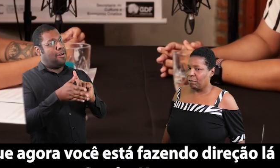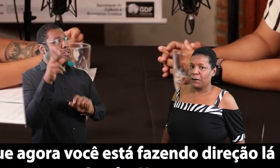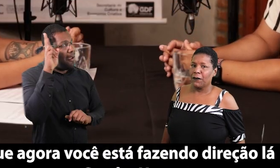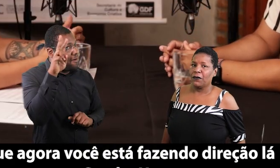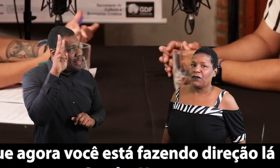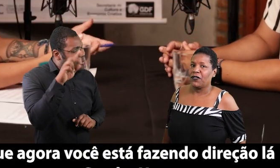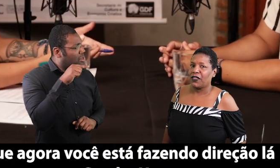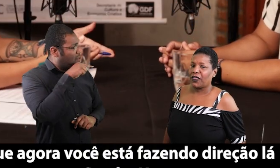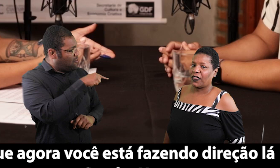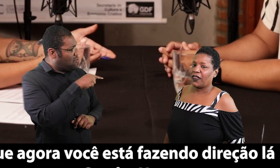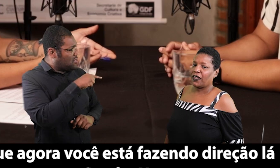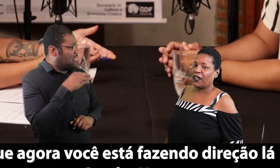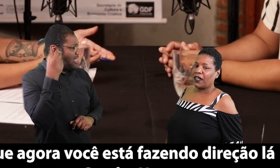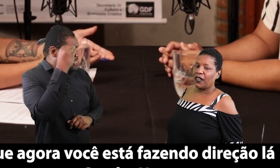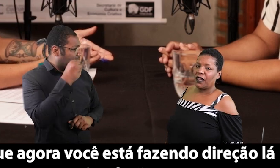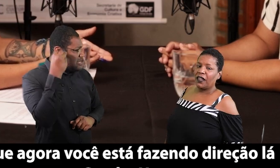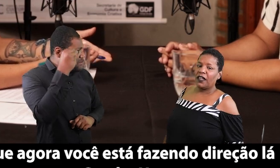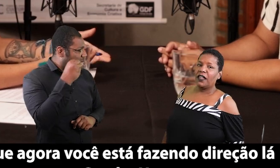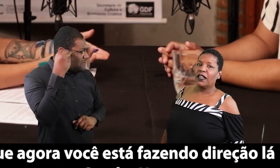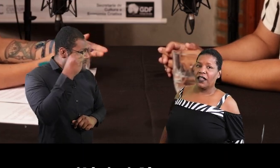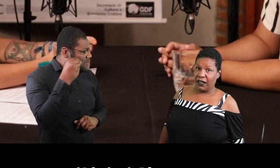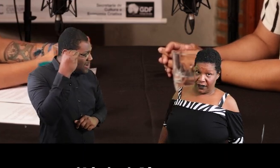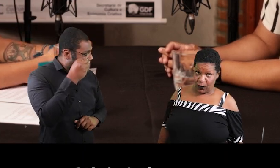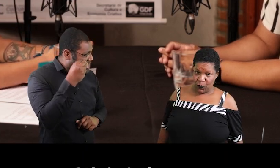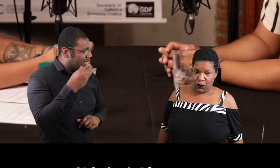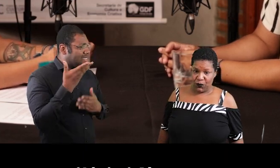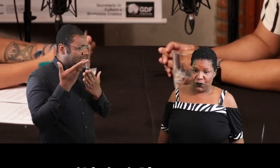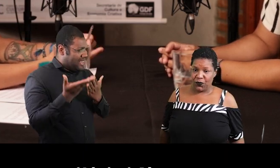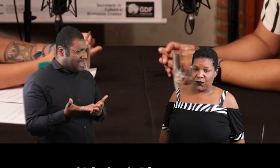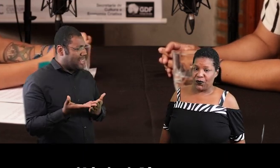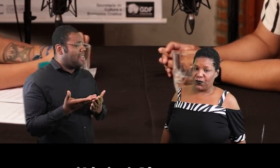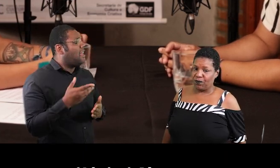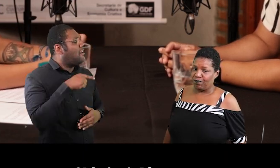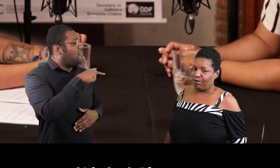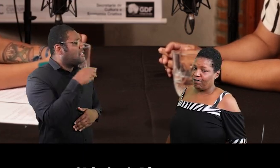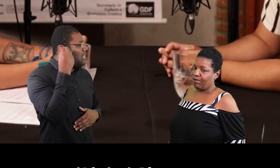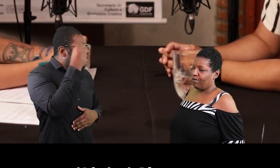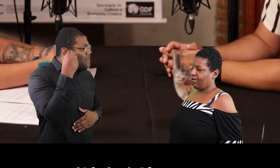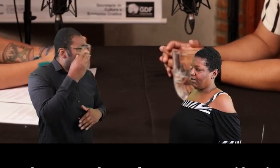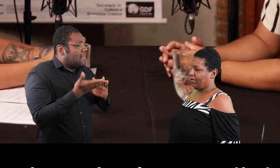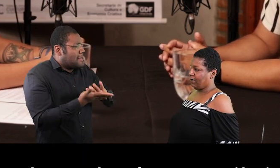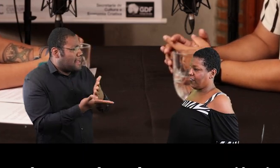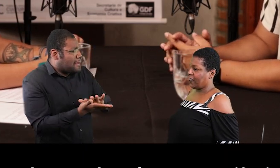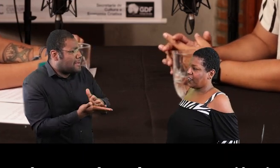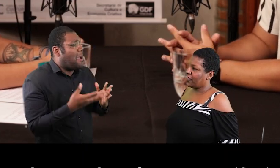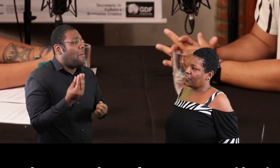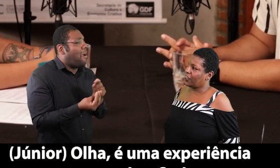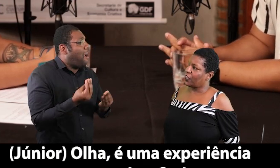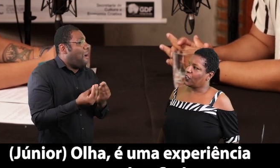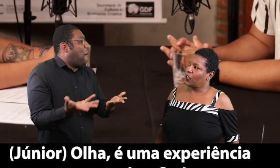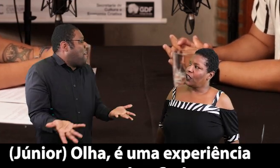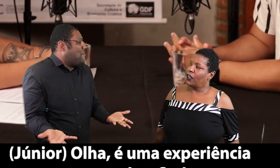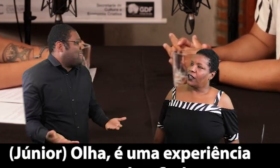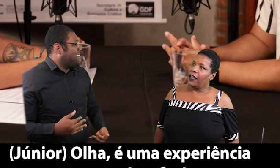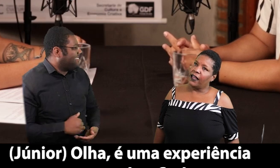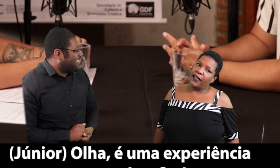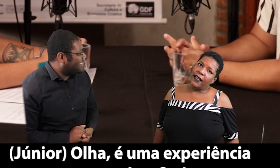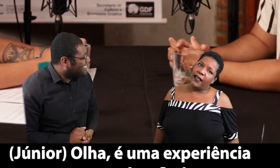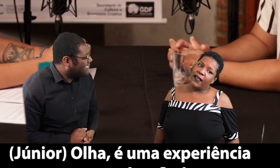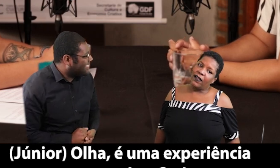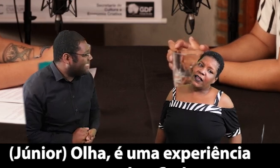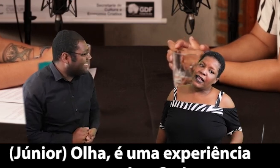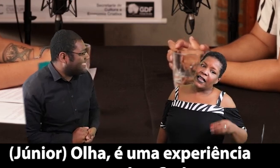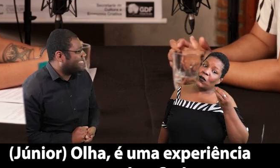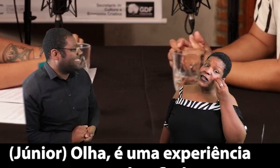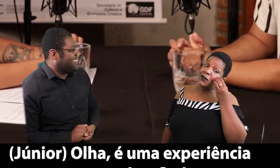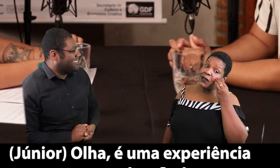que agora você tá fazendo direção lá no Sambugenk, né? Como é que tá sendo essa experiência, assim? Olha, é uma experiência um